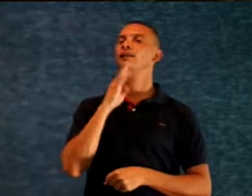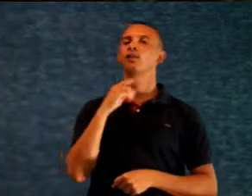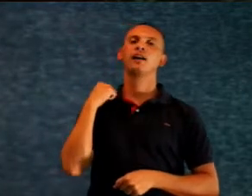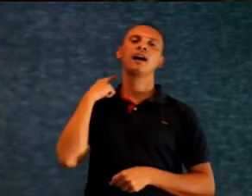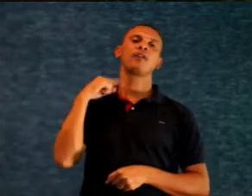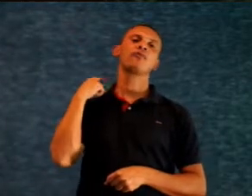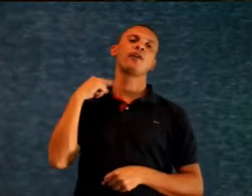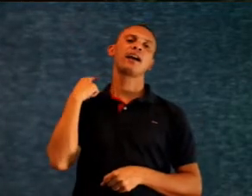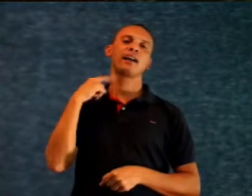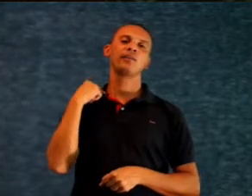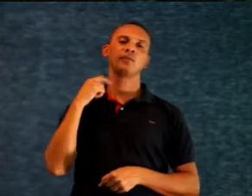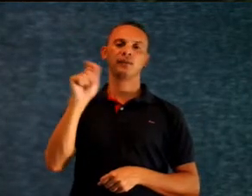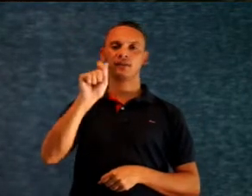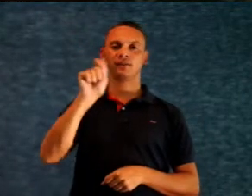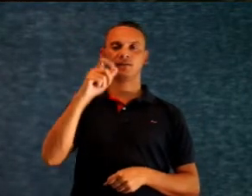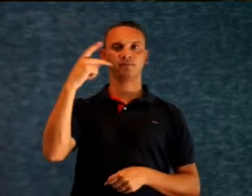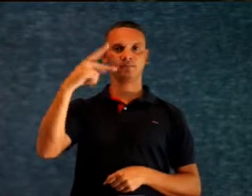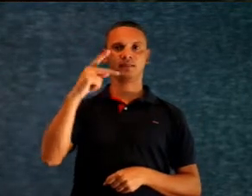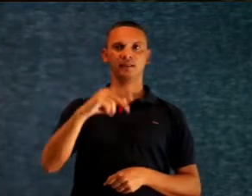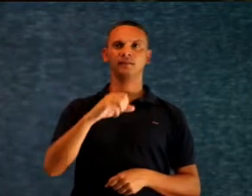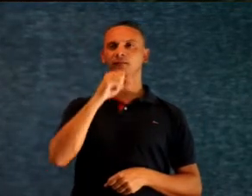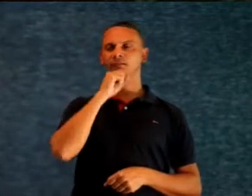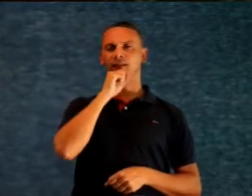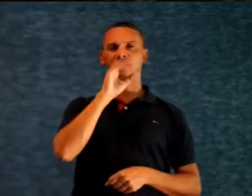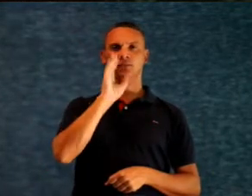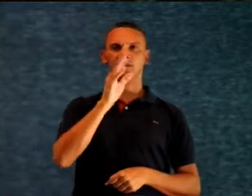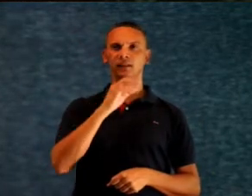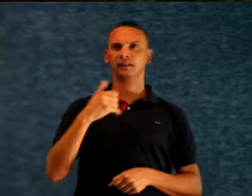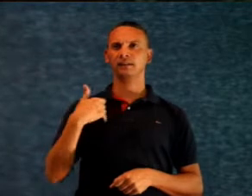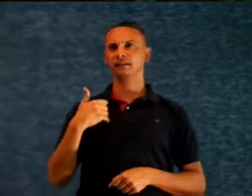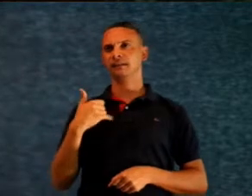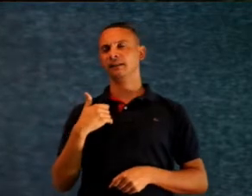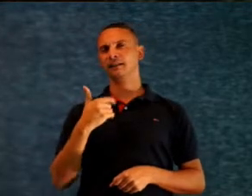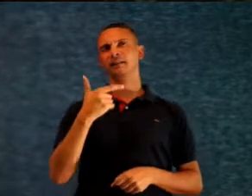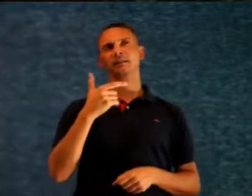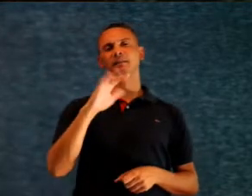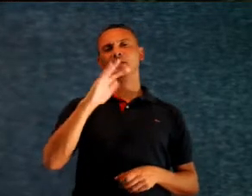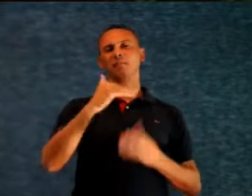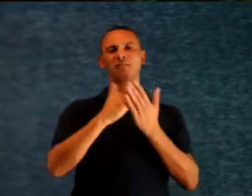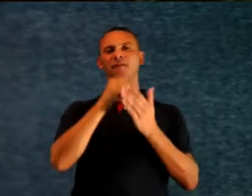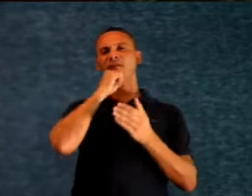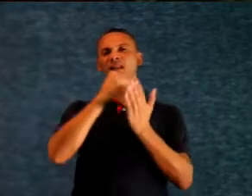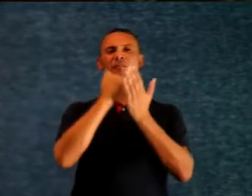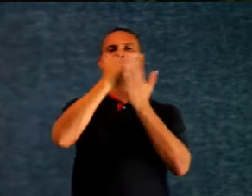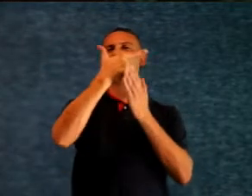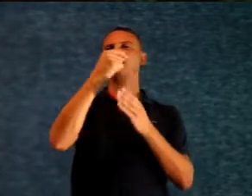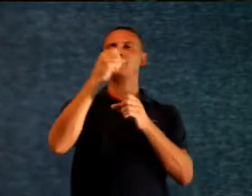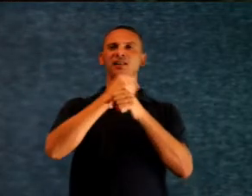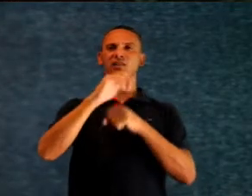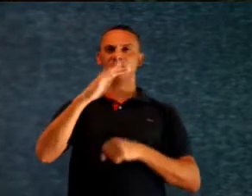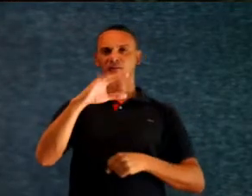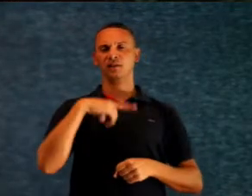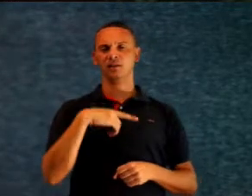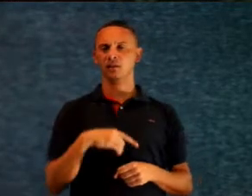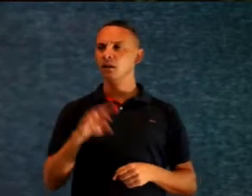argentino, mais velho do que ela, uns 20 e poucos anos mais velho do que ela, que se encantou por Maria